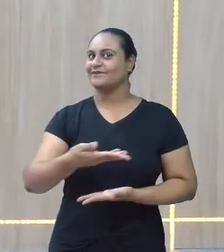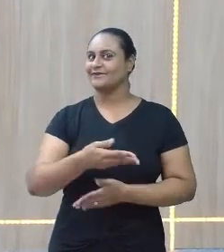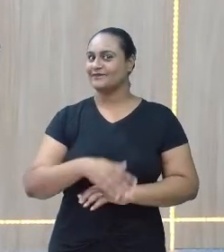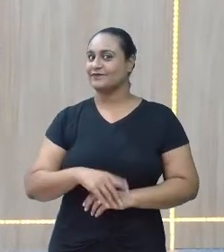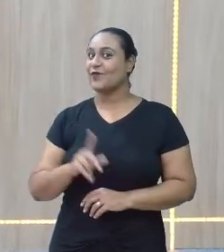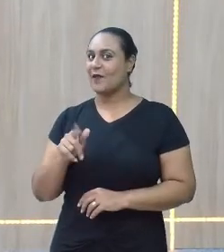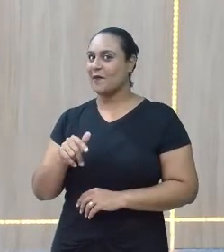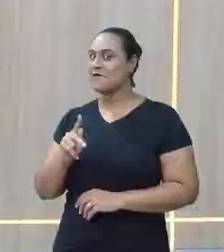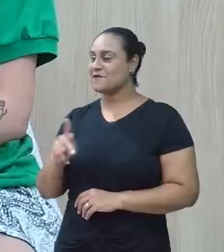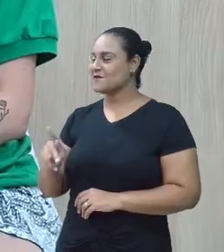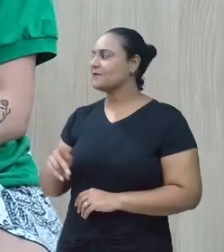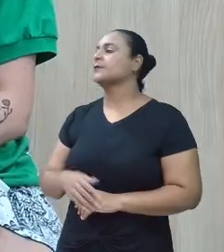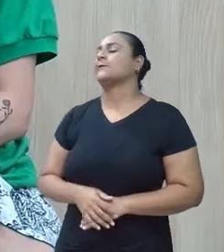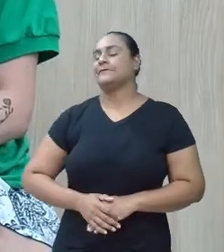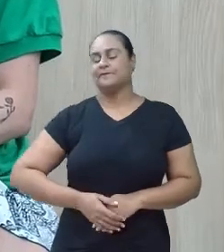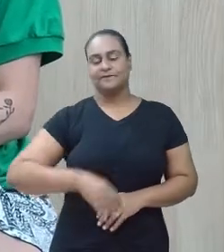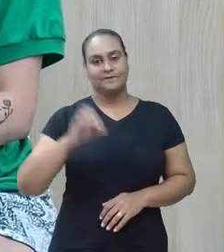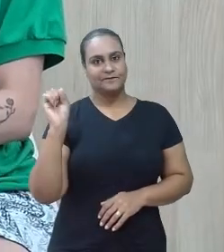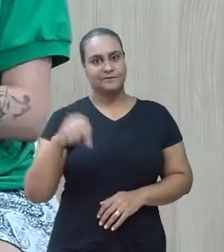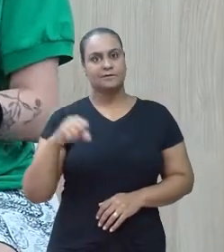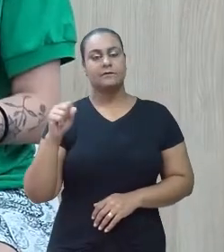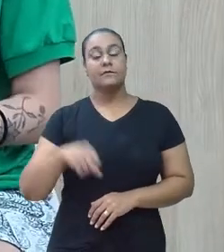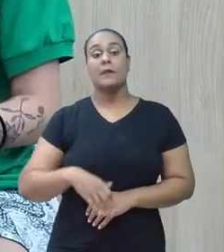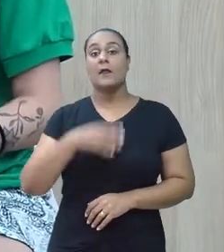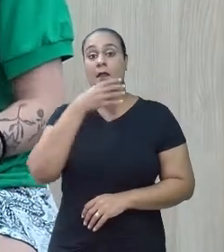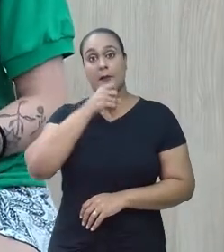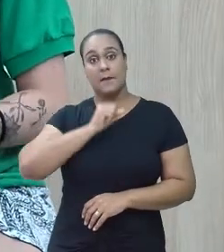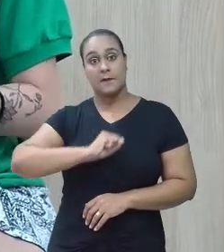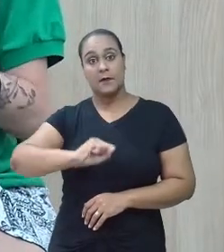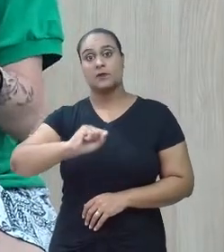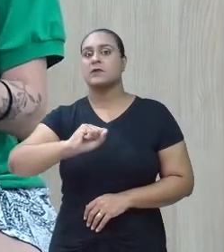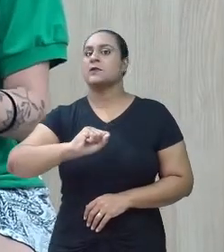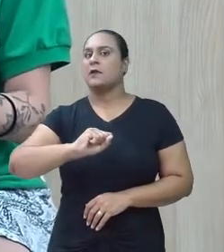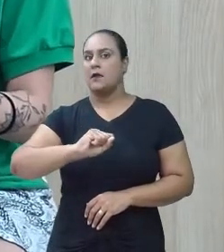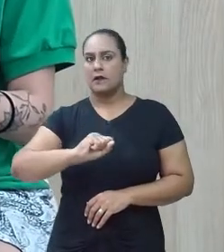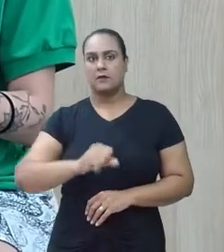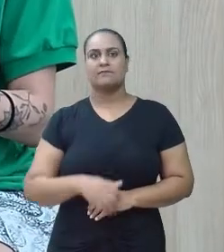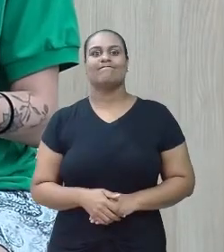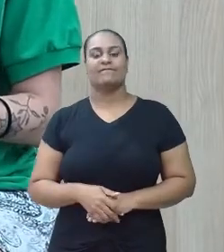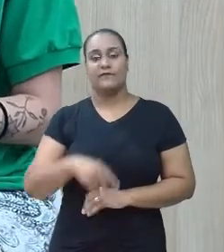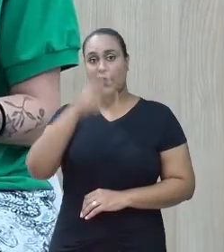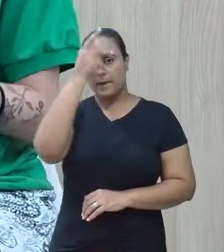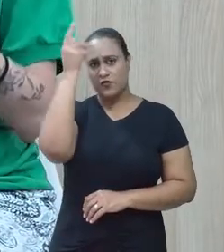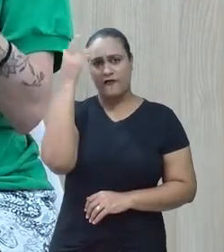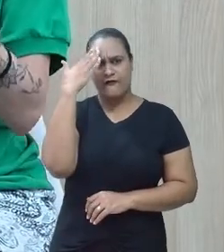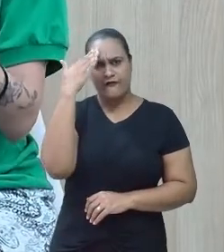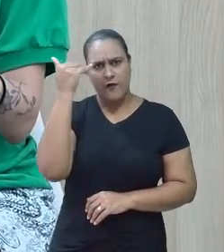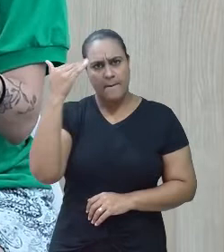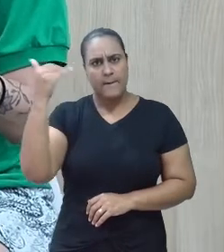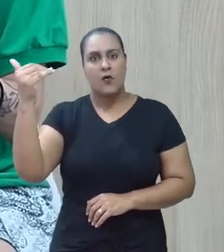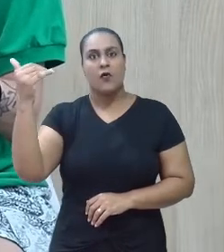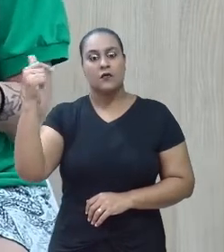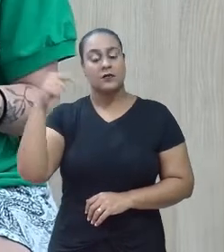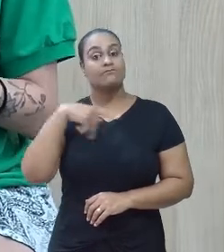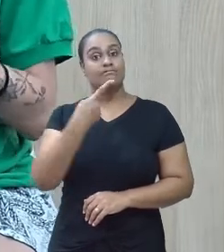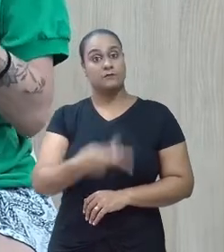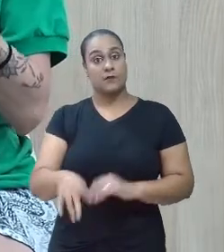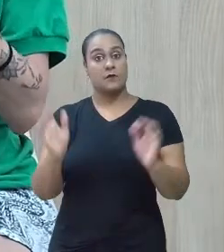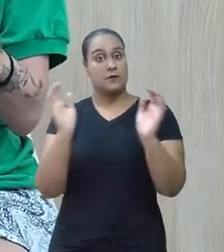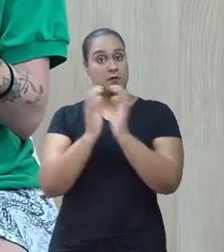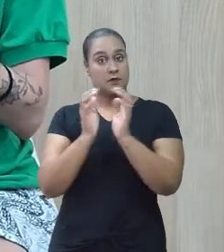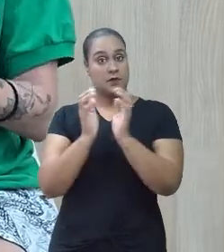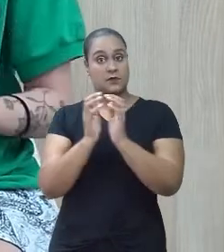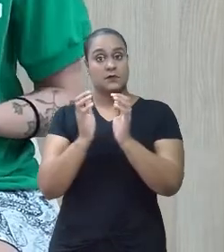Vanessa? Exatamente. Paulo Freire, né, foi uma figura muito reconhecida daqui do Recife, né? Ele é